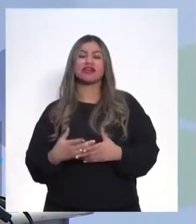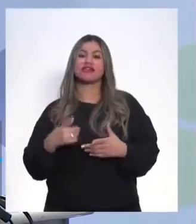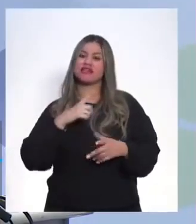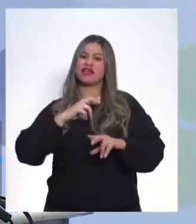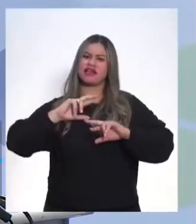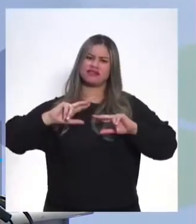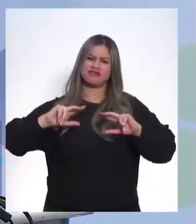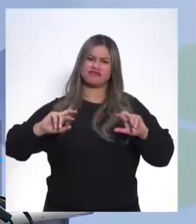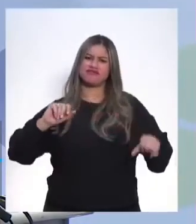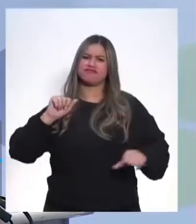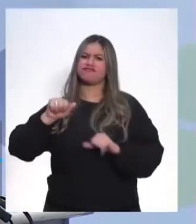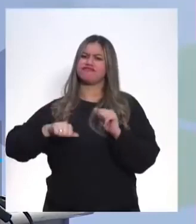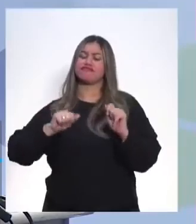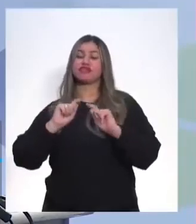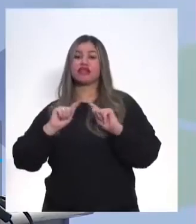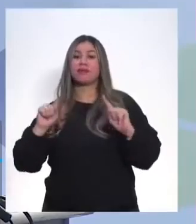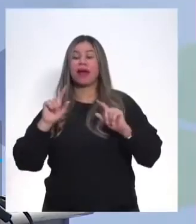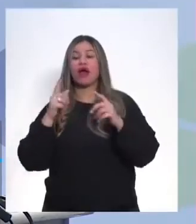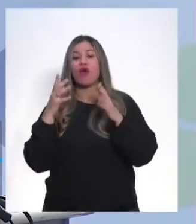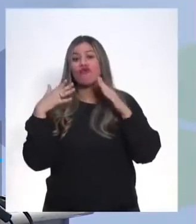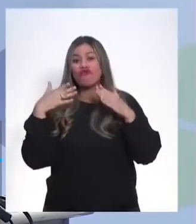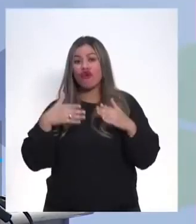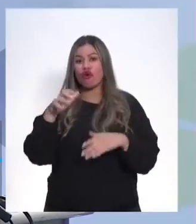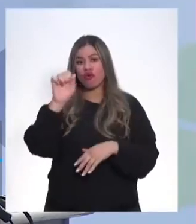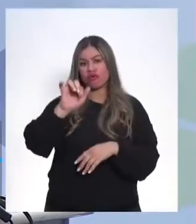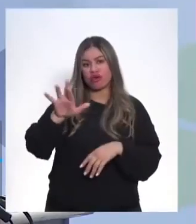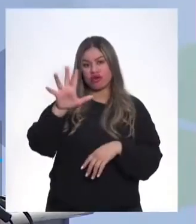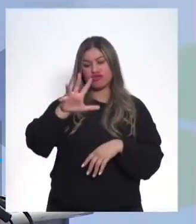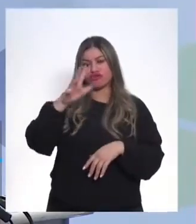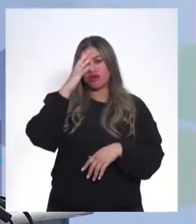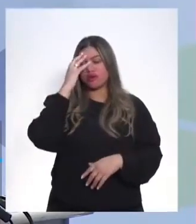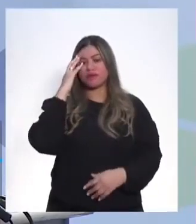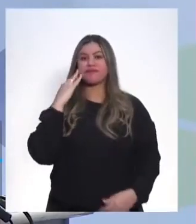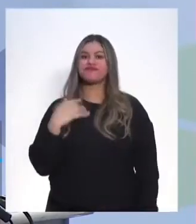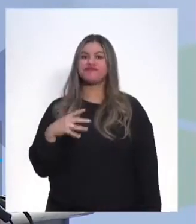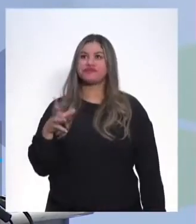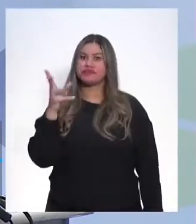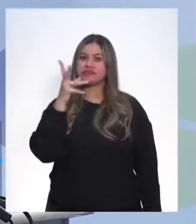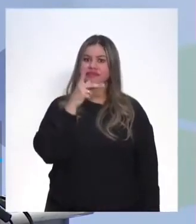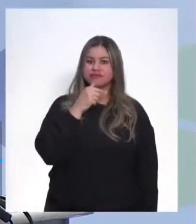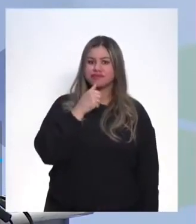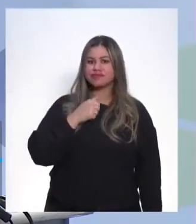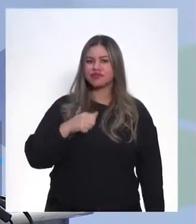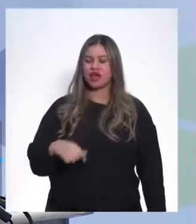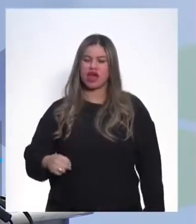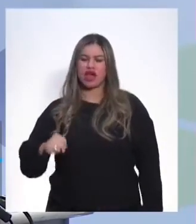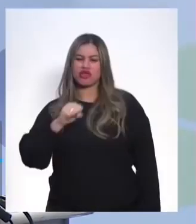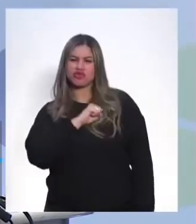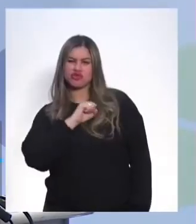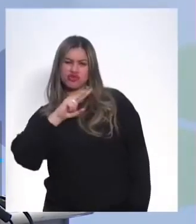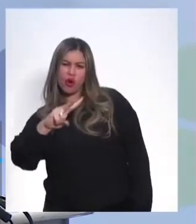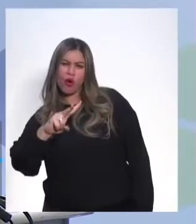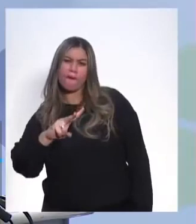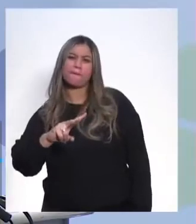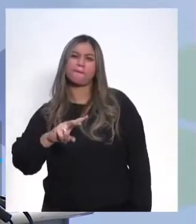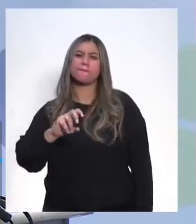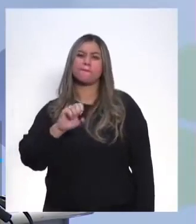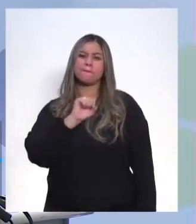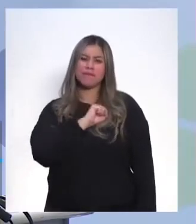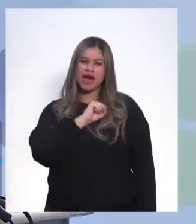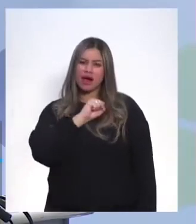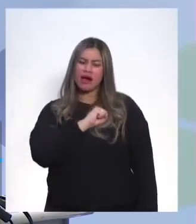temos várias. Demorou, tem aqui o aluna Lana, Isabelle, nós, mano, oxe, que ela